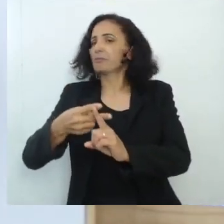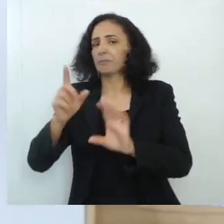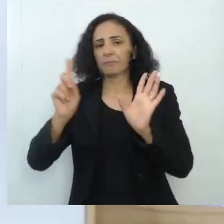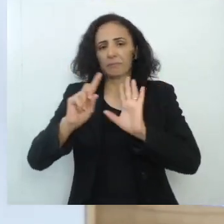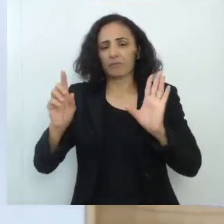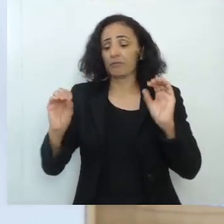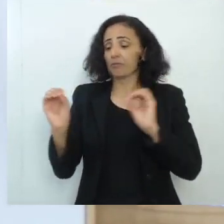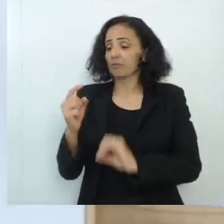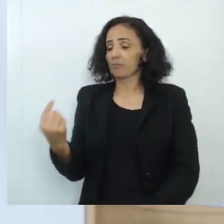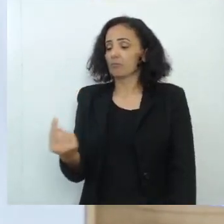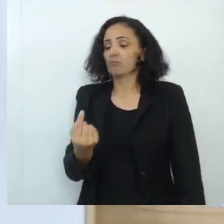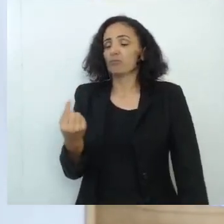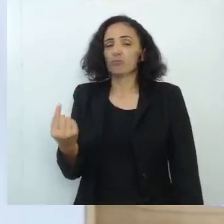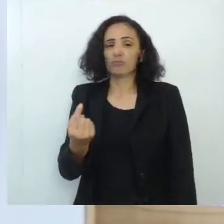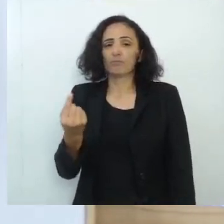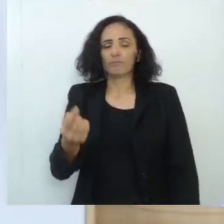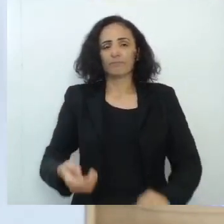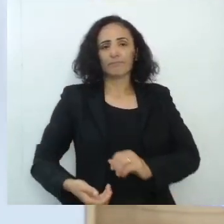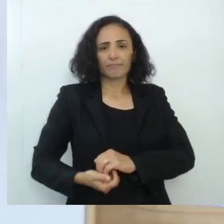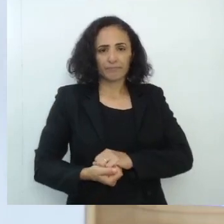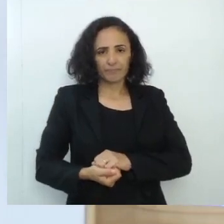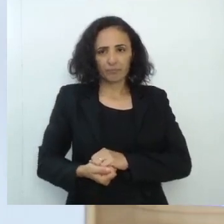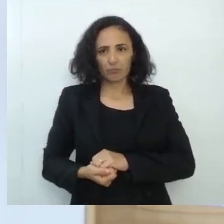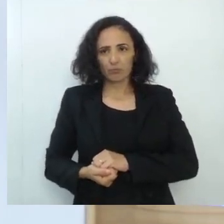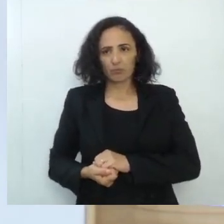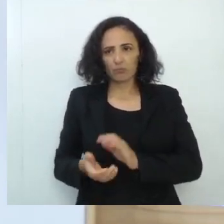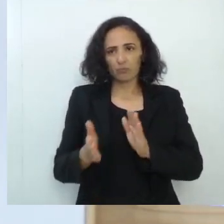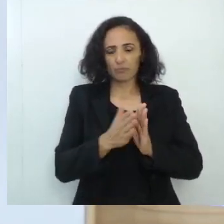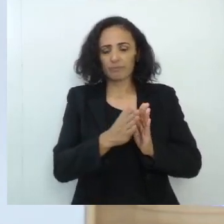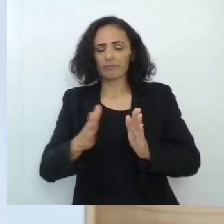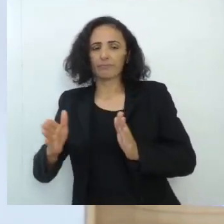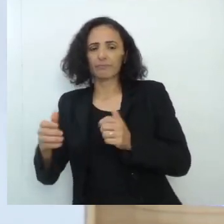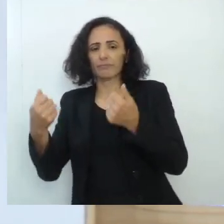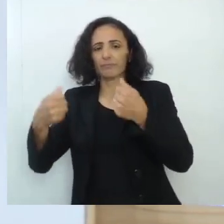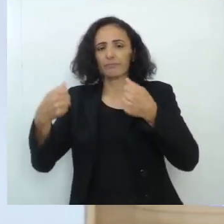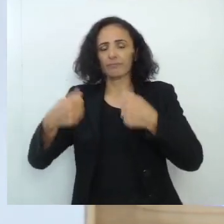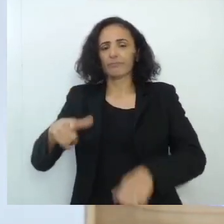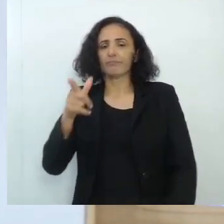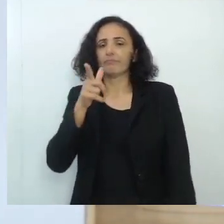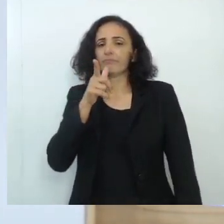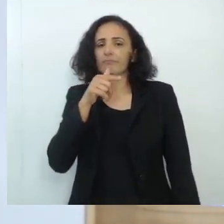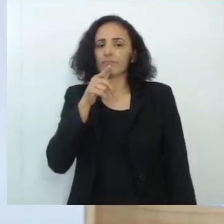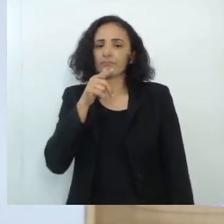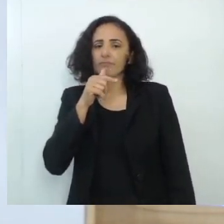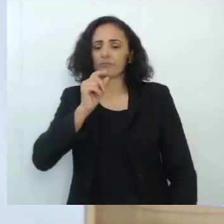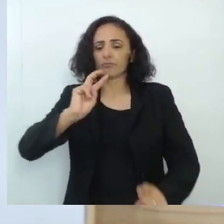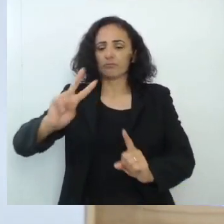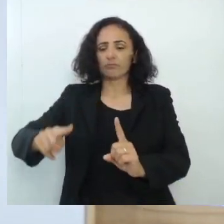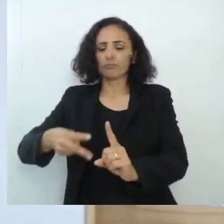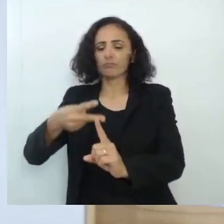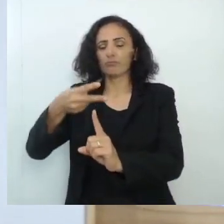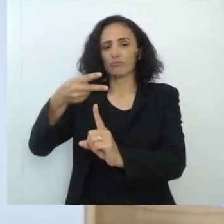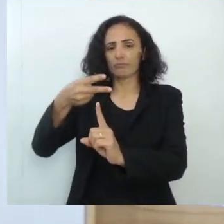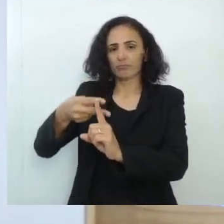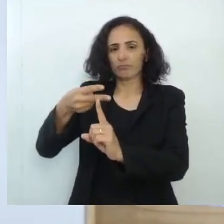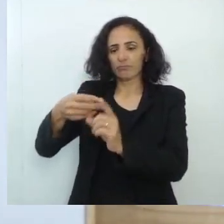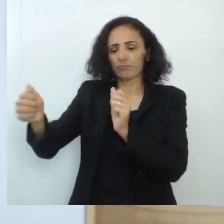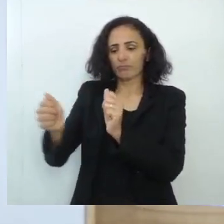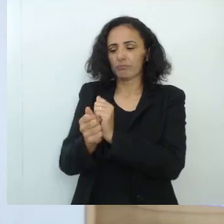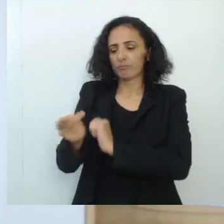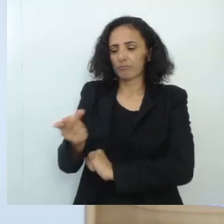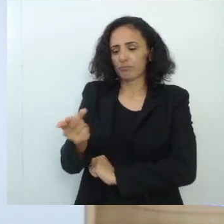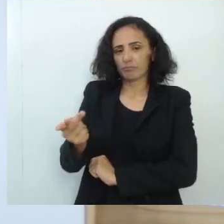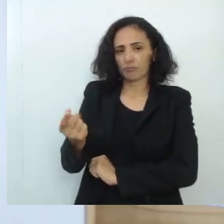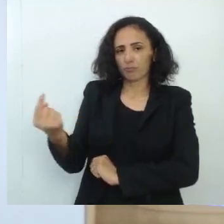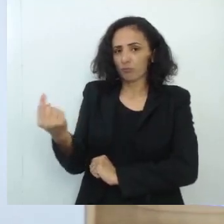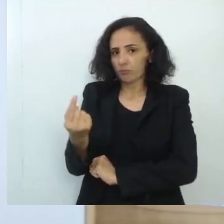ela não reproduz. Porque, ó, ela vai precisar de água para fazer a fecundação. Você vai ter que ter água para juntar isso. Então,